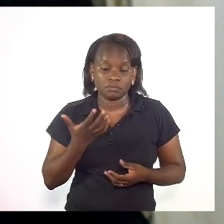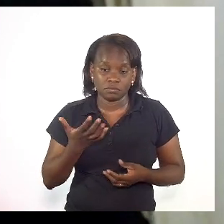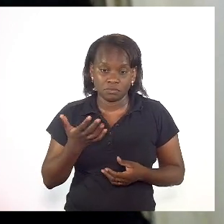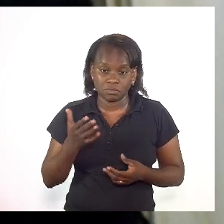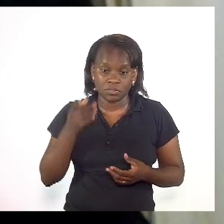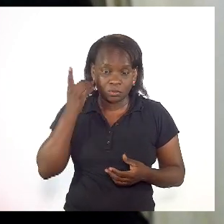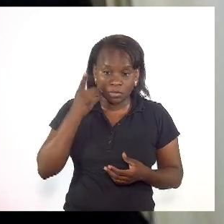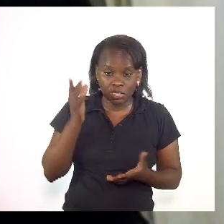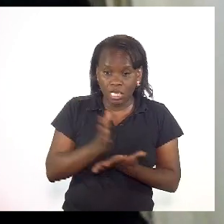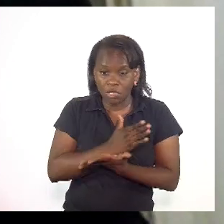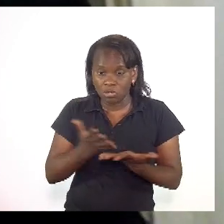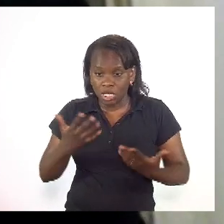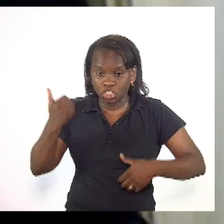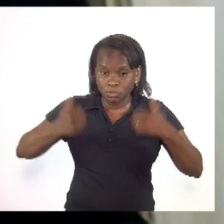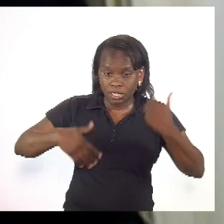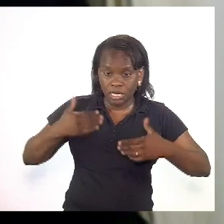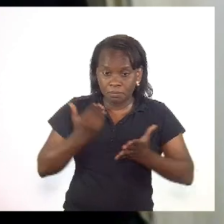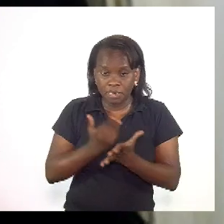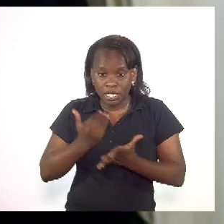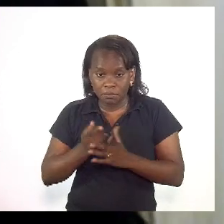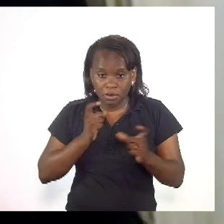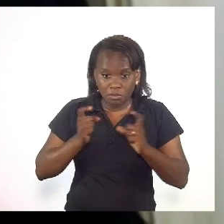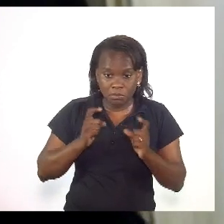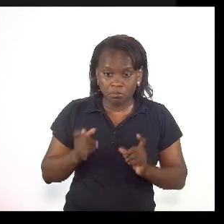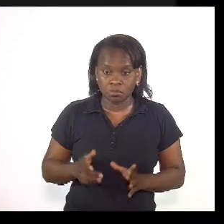Algum deputado para discutir?